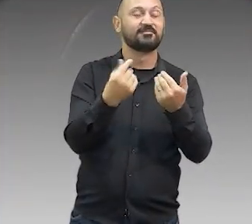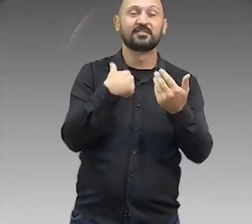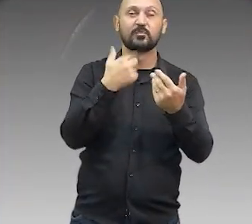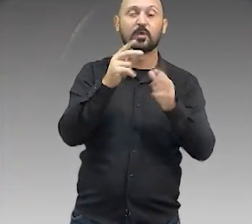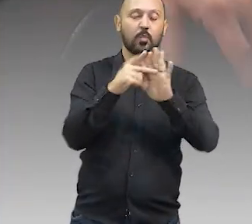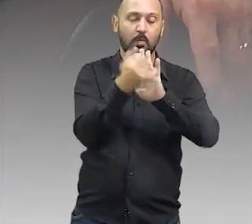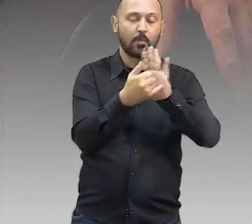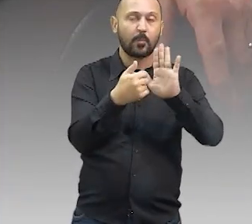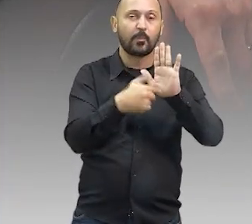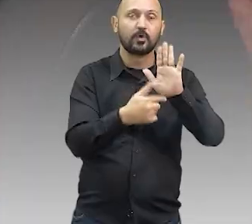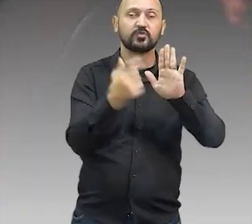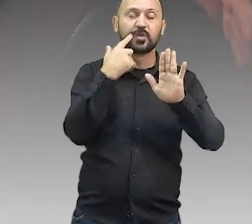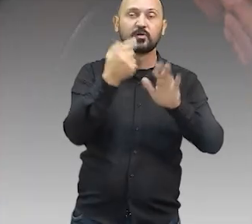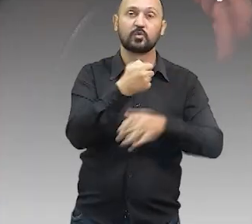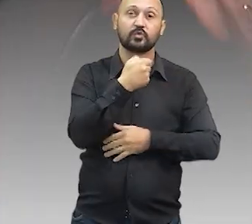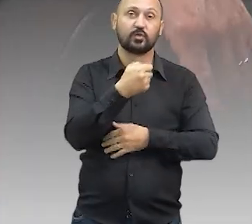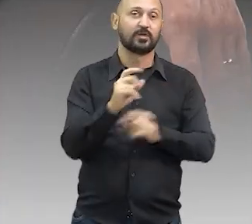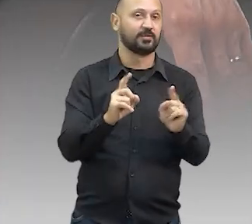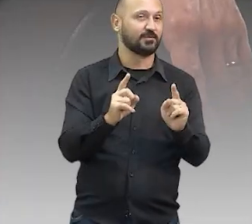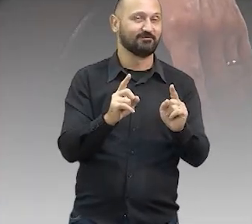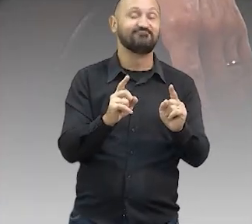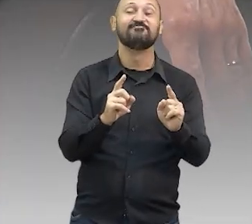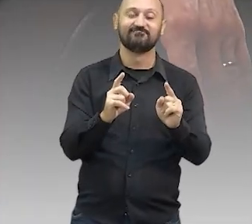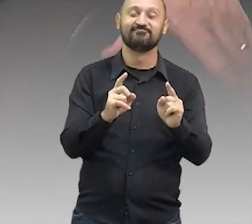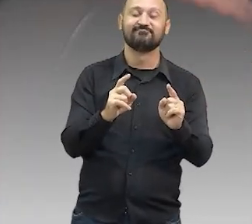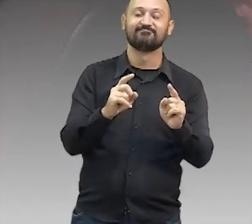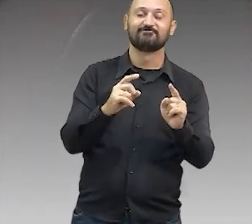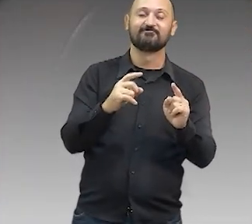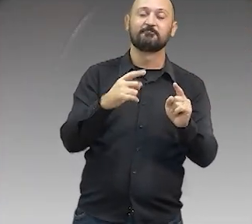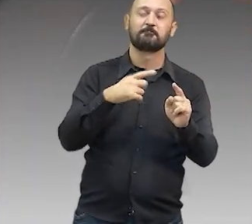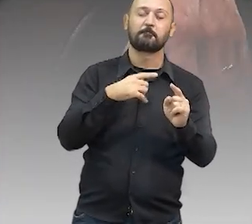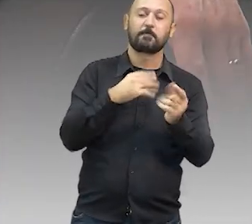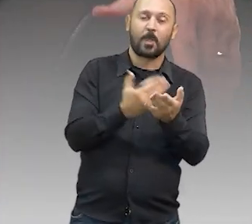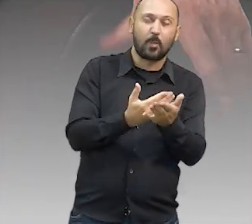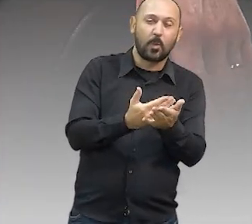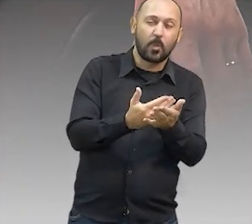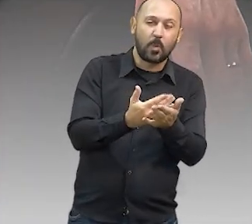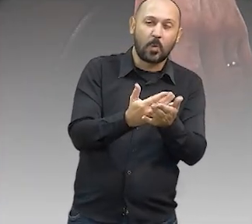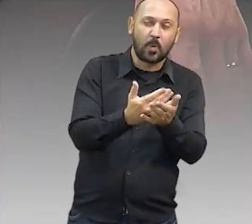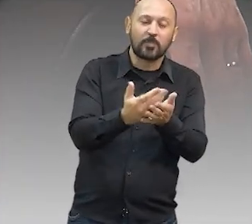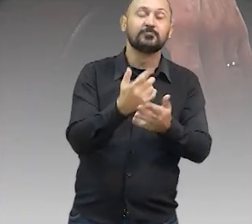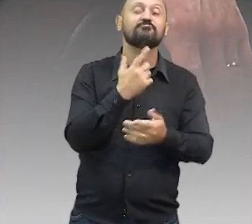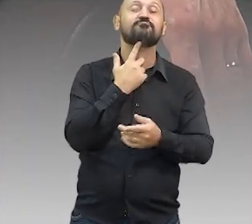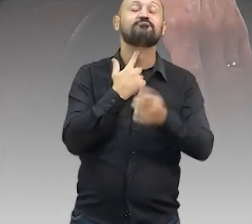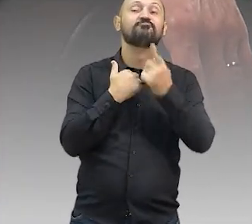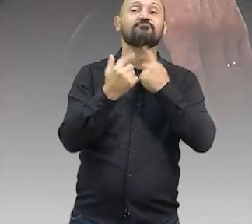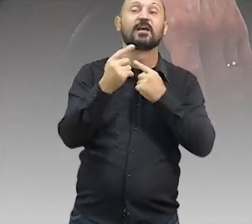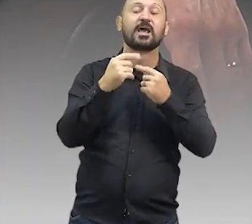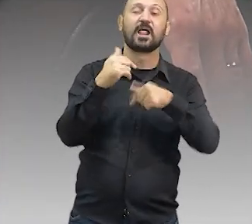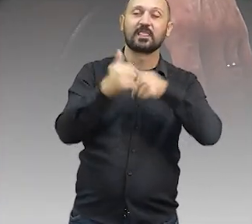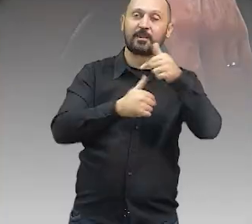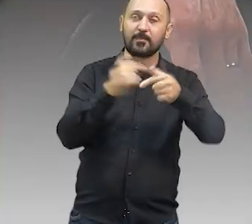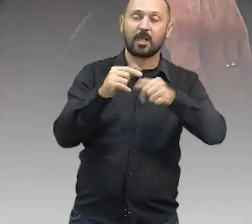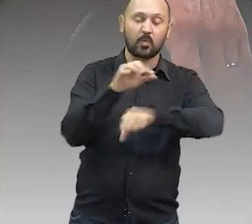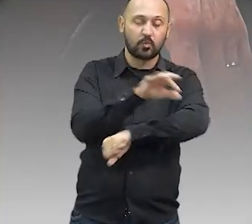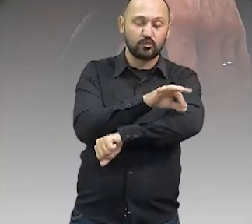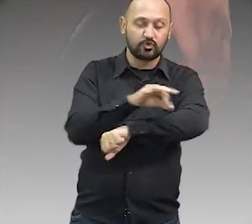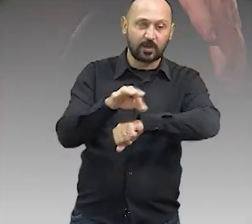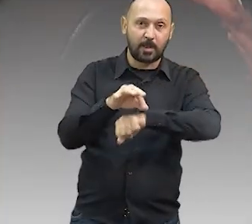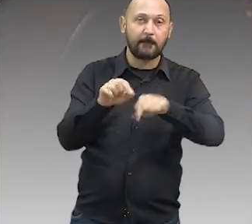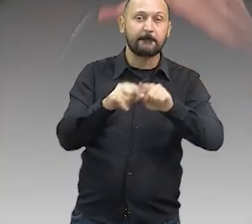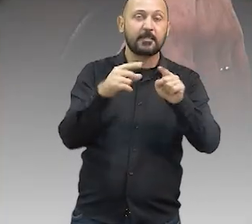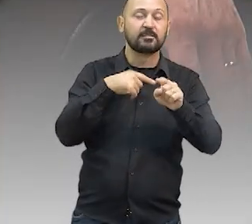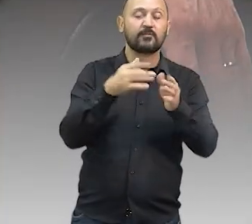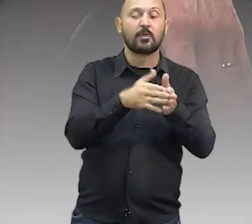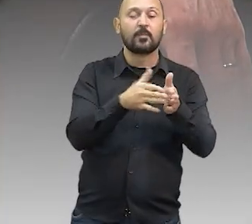Não era um projeto jornalismo, pelo contrário. Até no início a minha intenção era fazer engenharia, mas eu